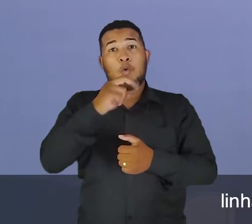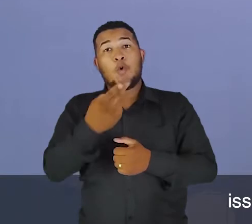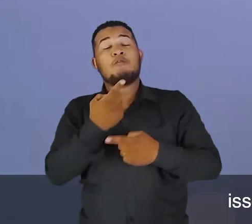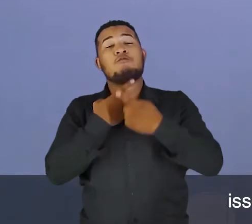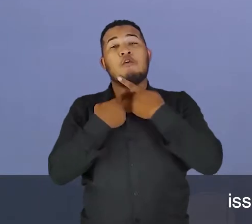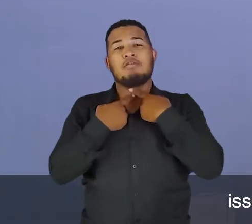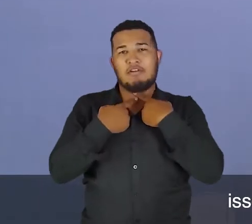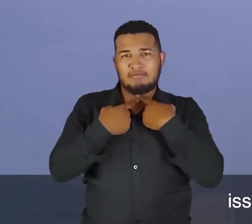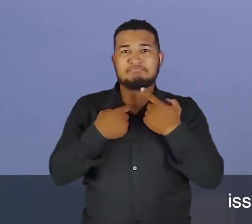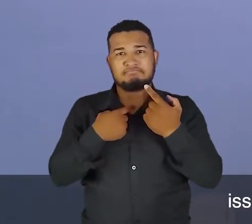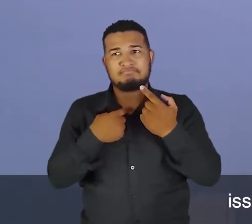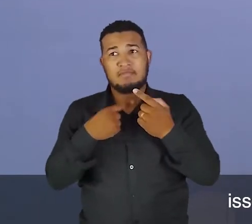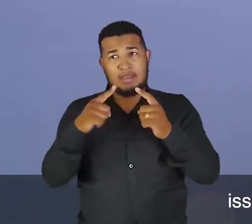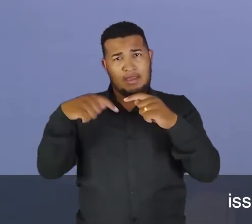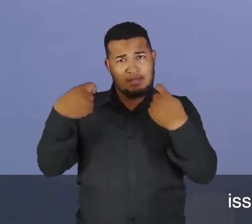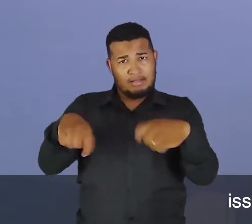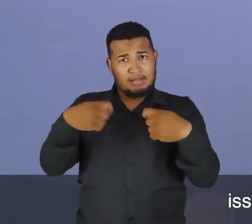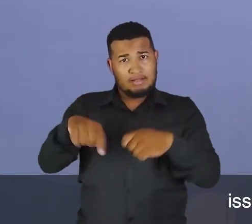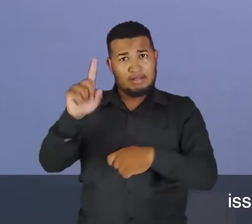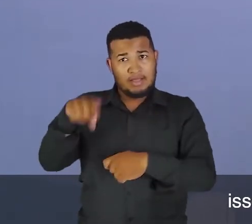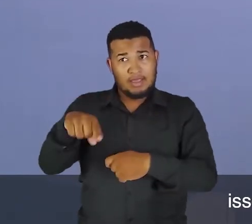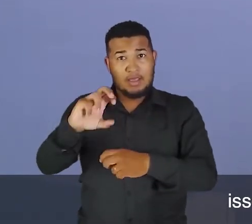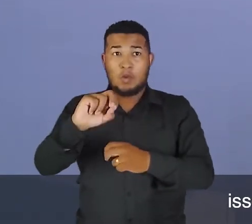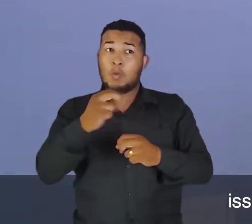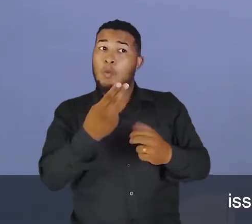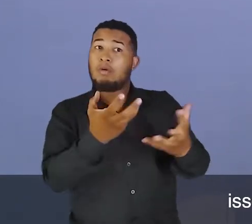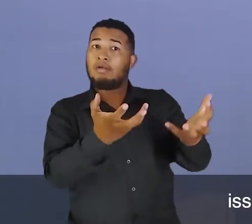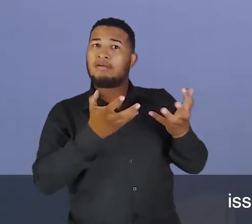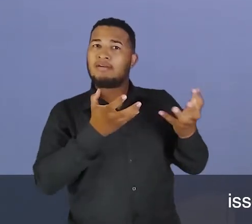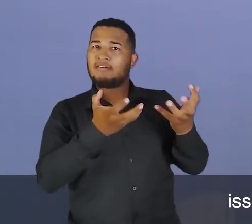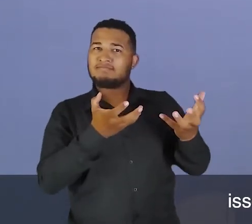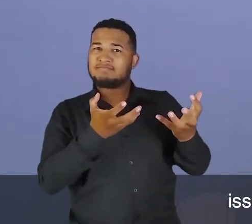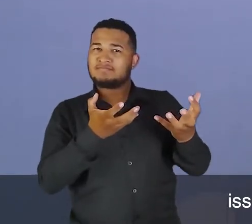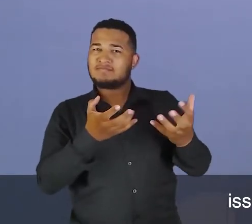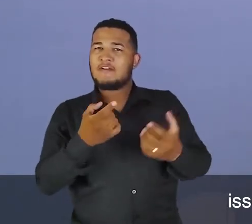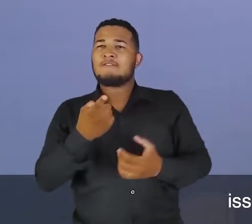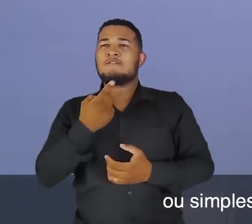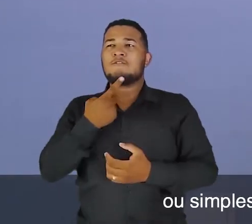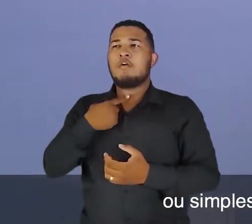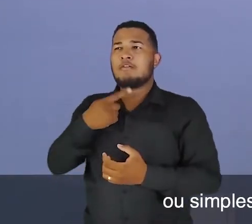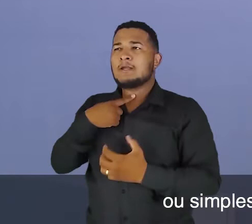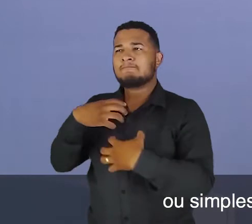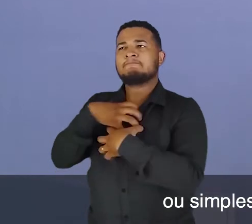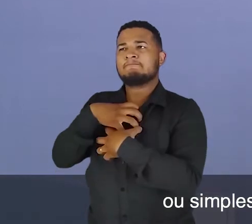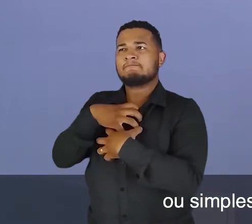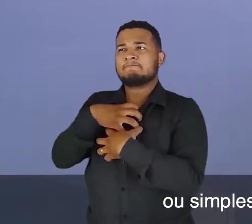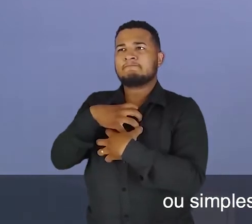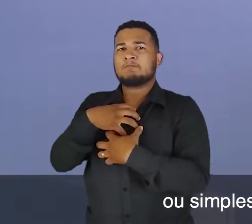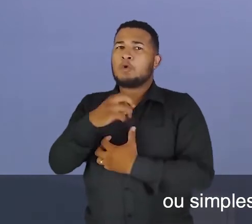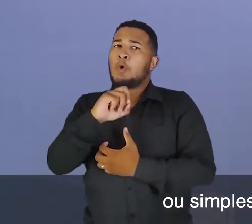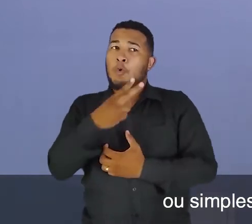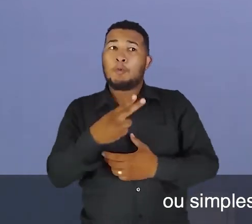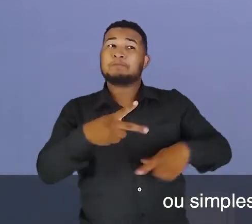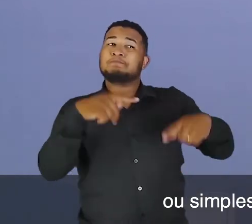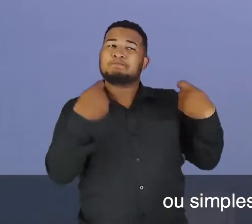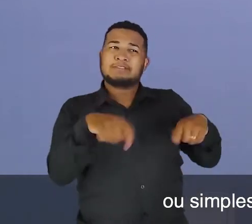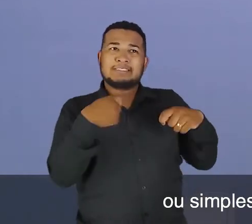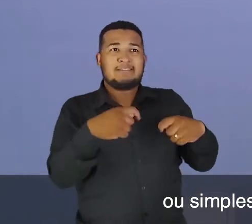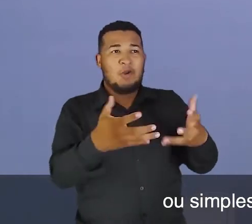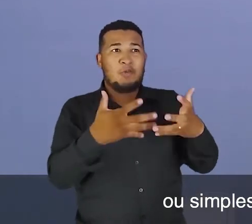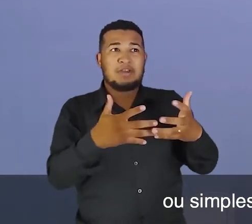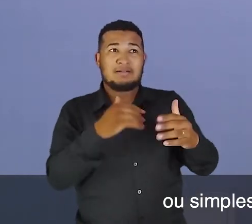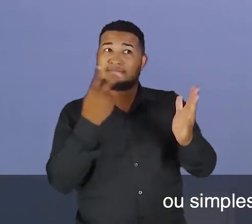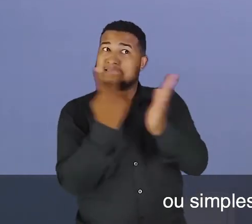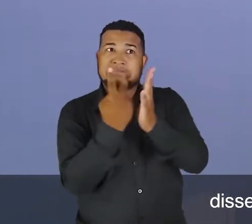deseja. Isso é necessidade ou é um querer? Isso é uma vontade sua ou simplesmente você precisa ter uma relação de